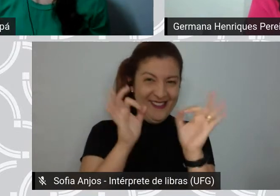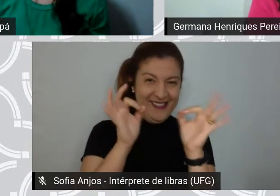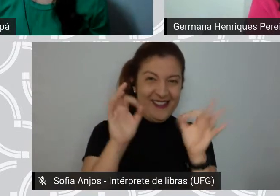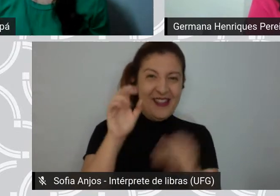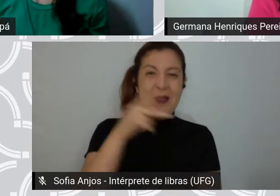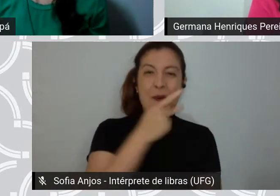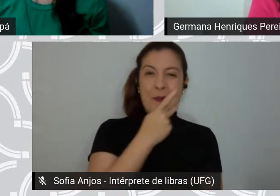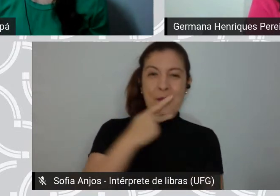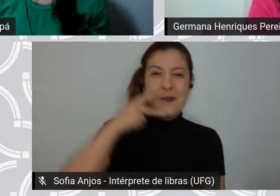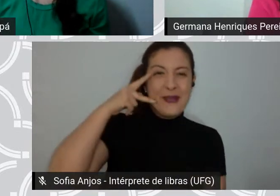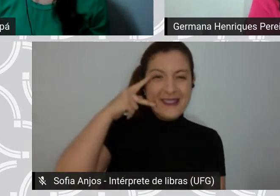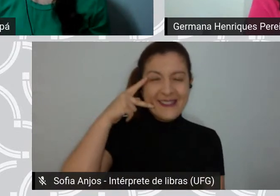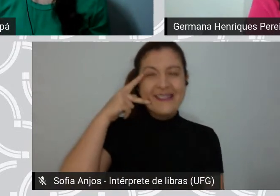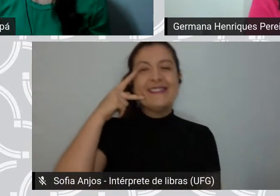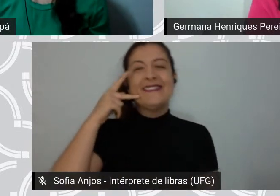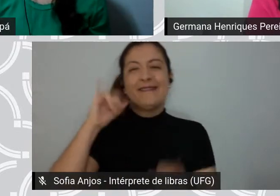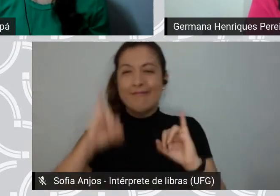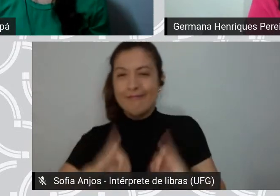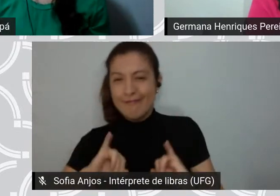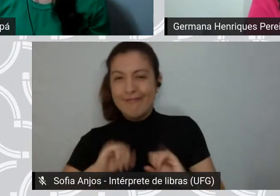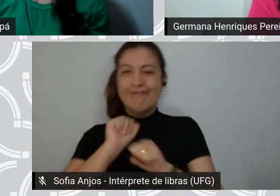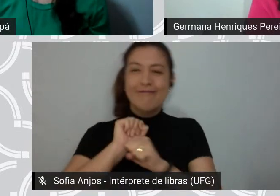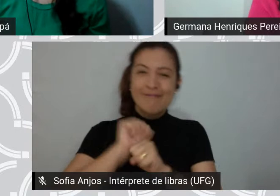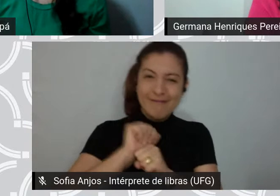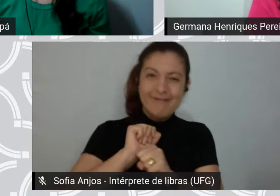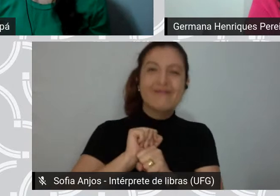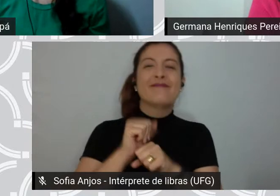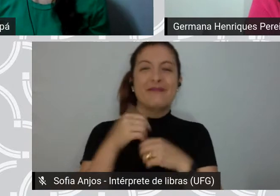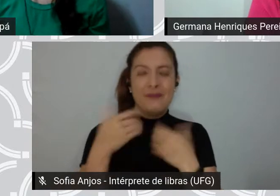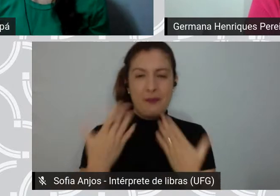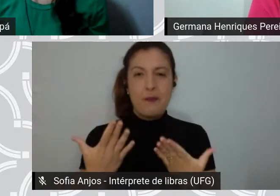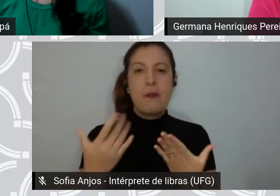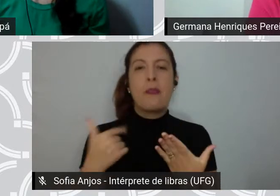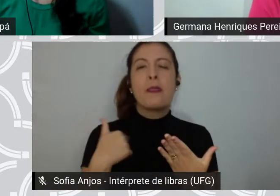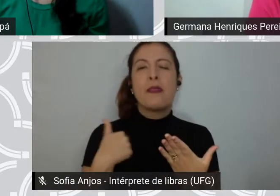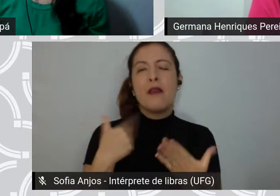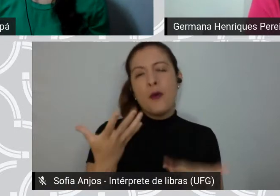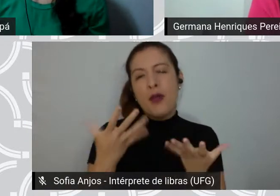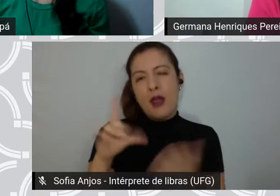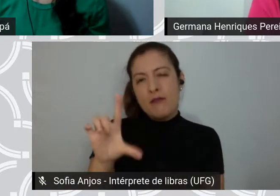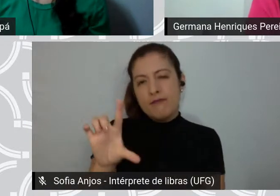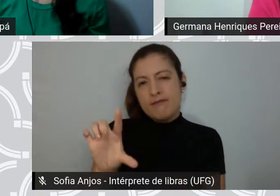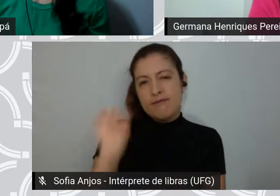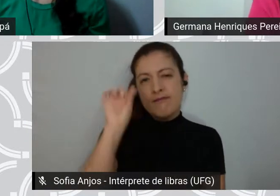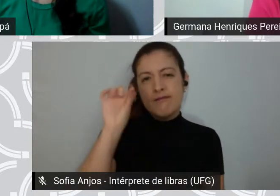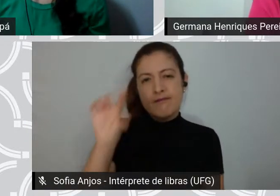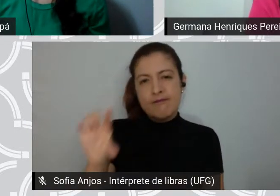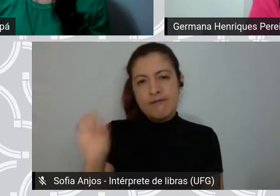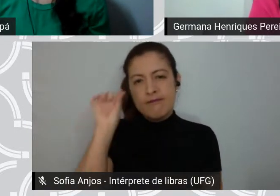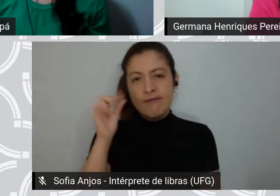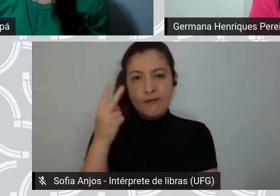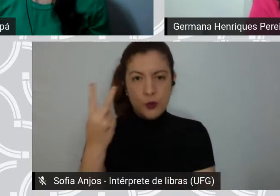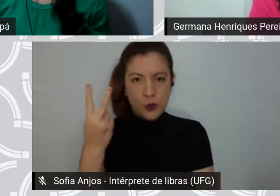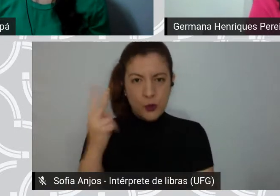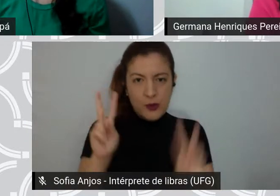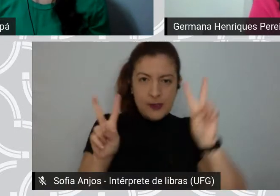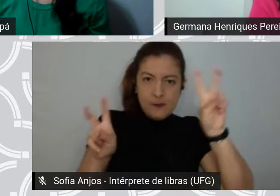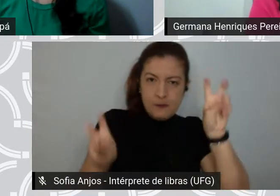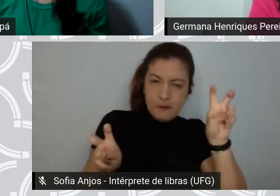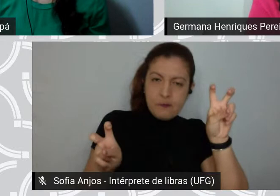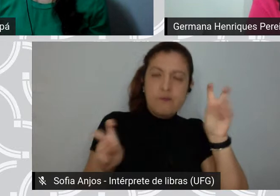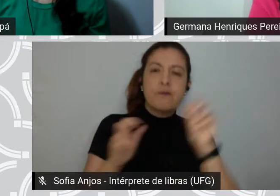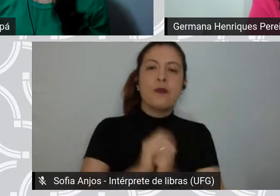eu gostaria de comentar duas partes desse texto, né? A tradução como